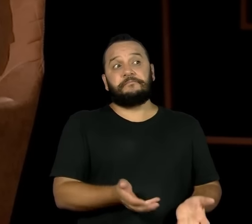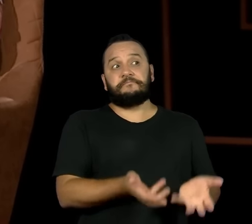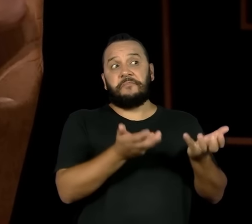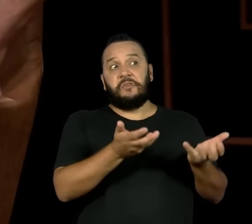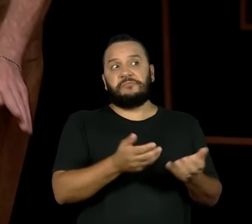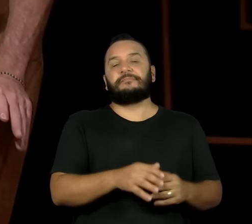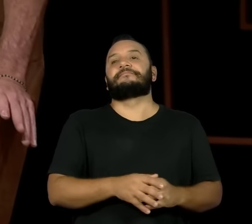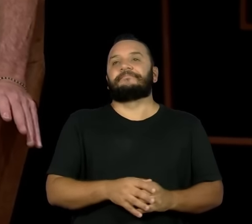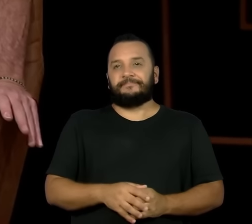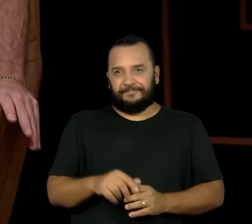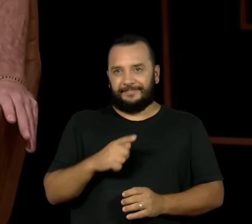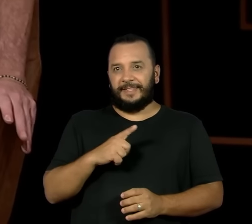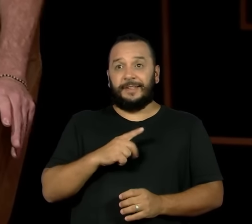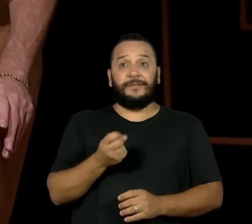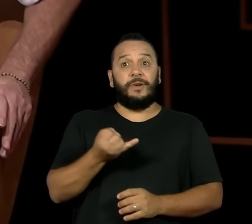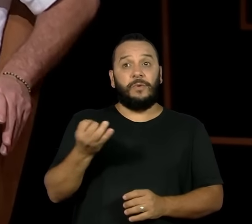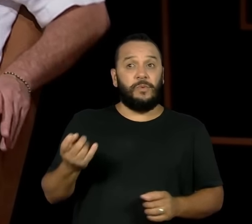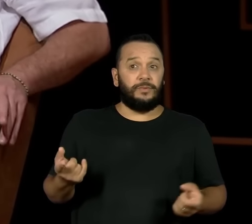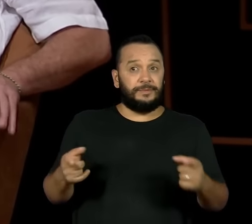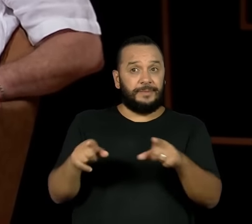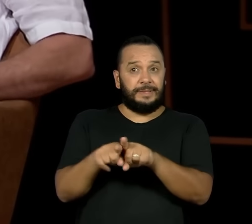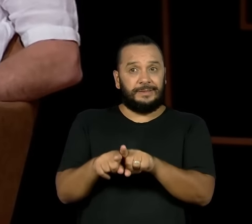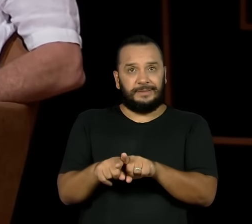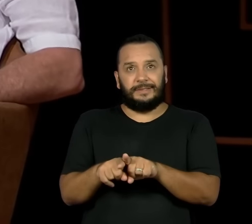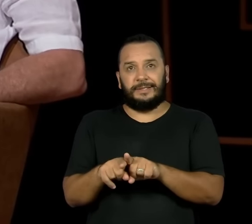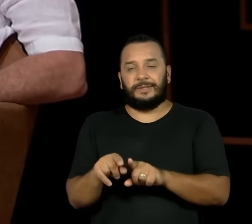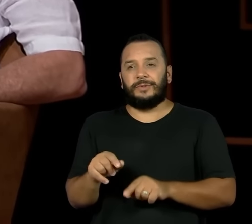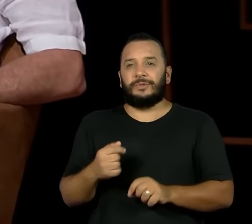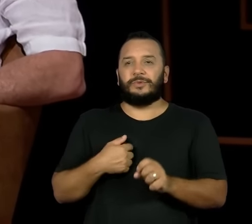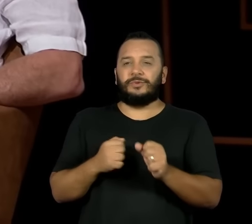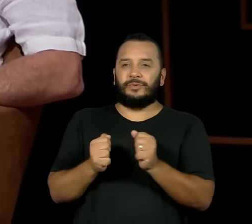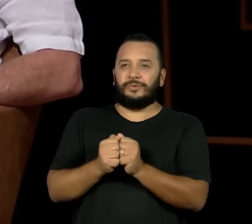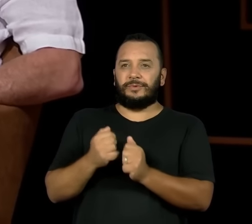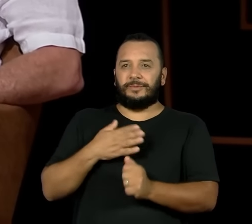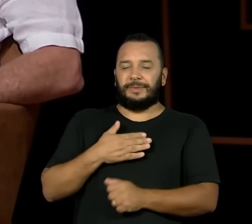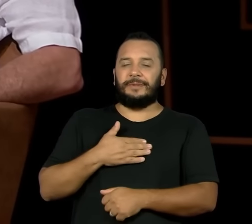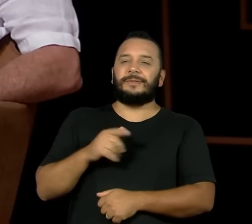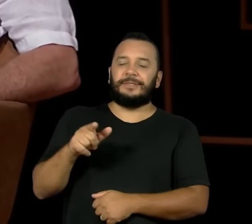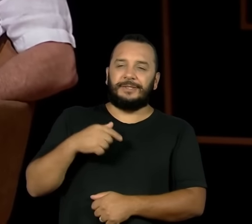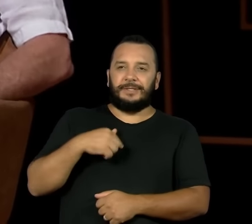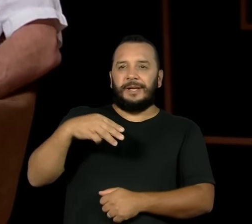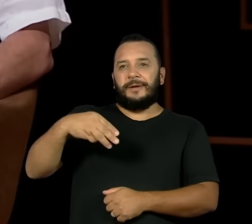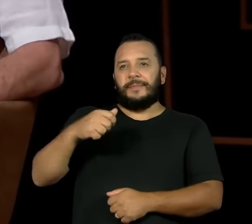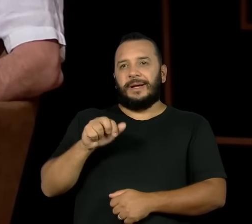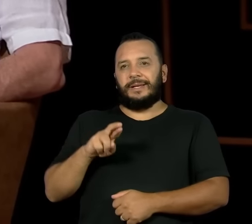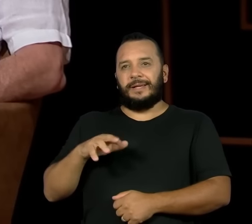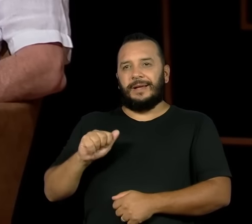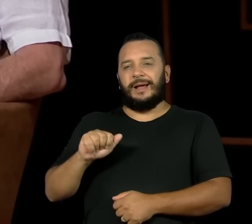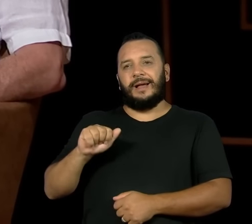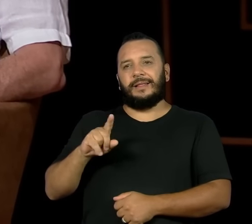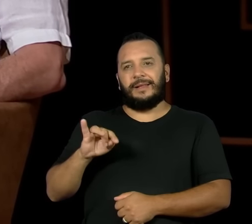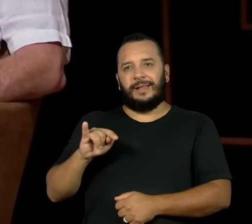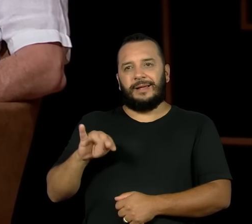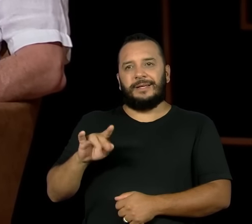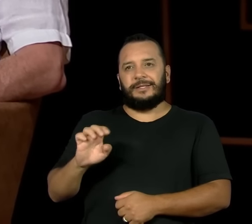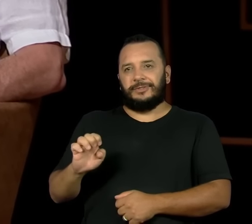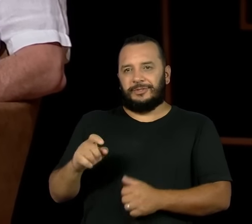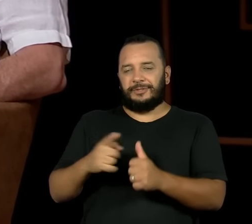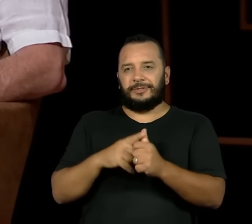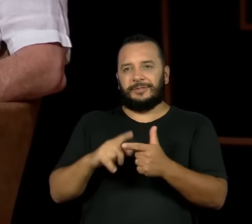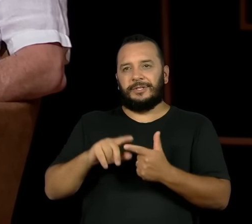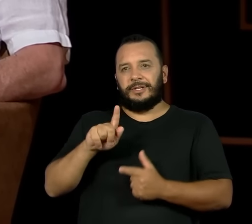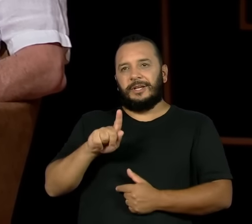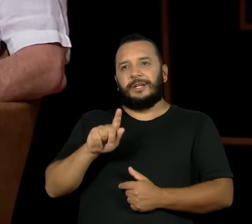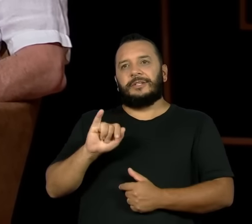algumas alguns parceiros e parceiras assim Eh Maria adide né Eh Gilberto